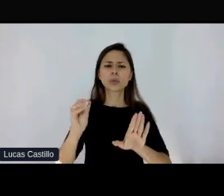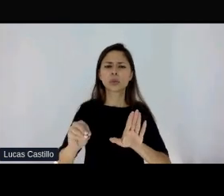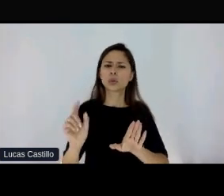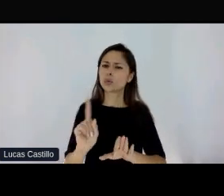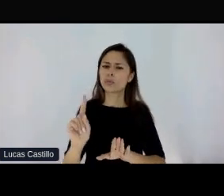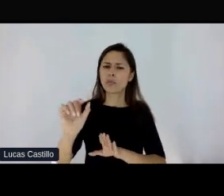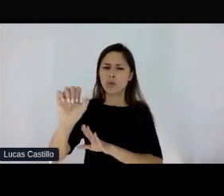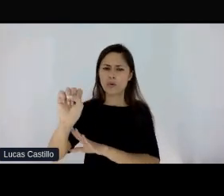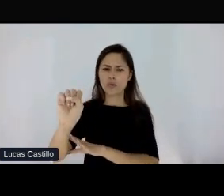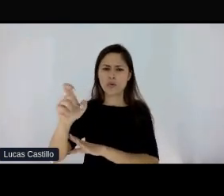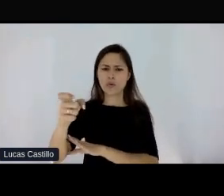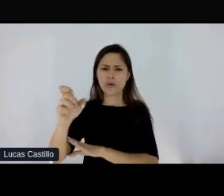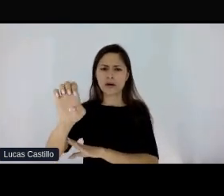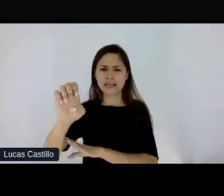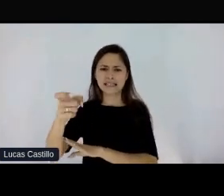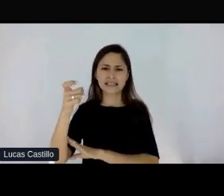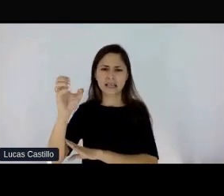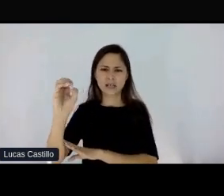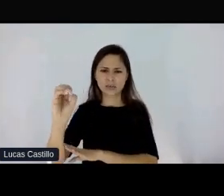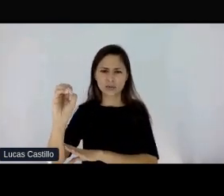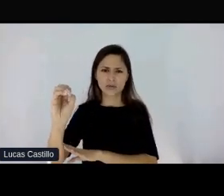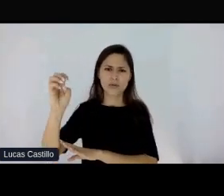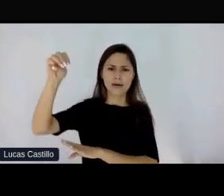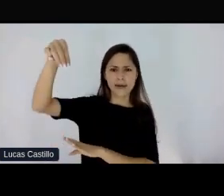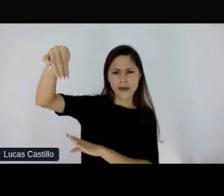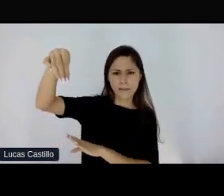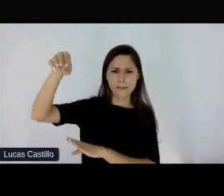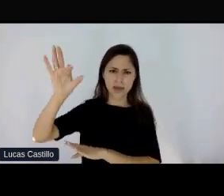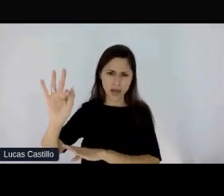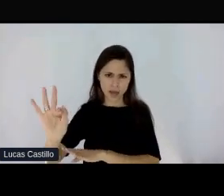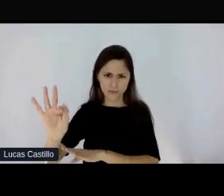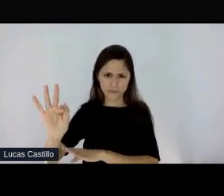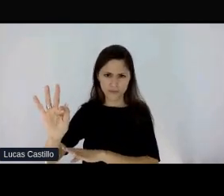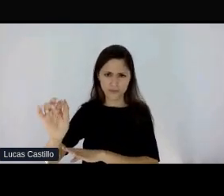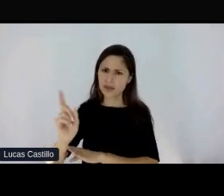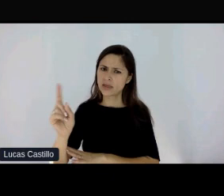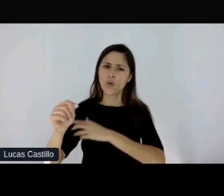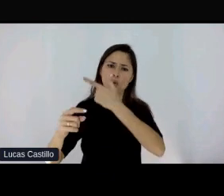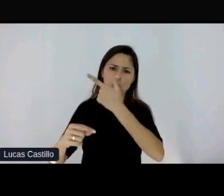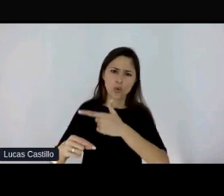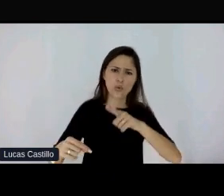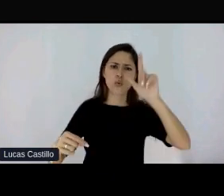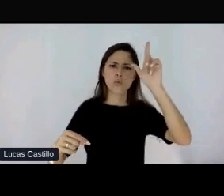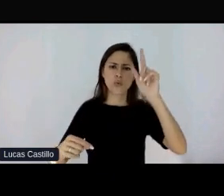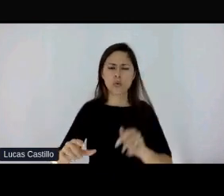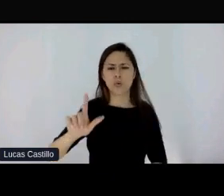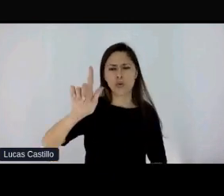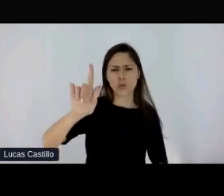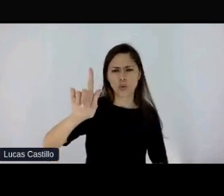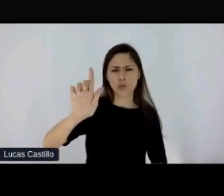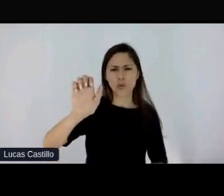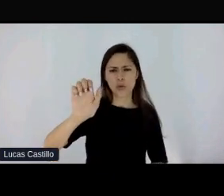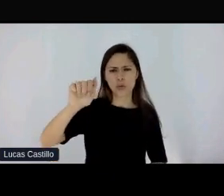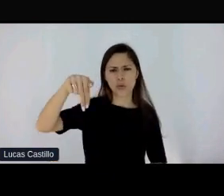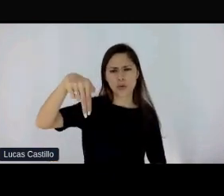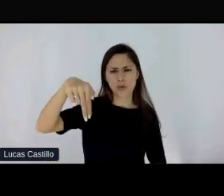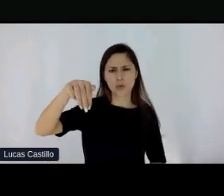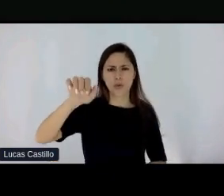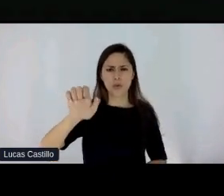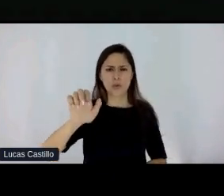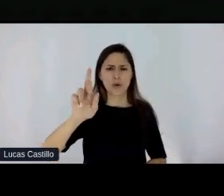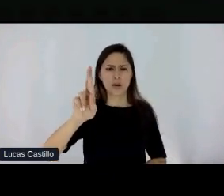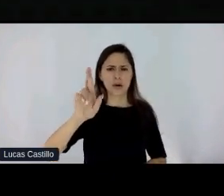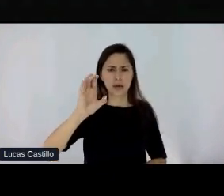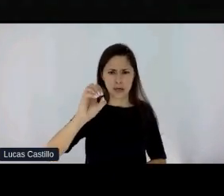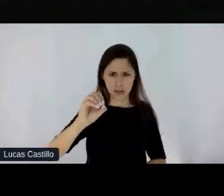só relembrando, sexo não é gênero e sexo não tem nada a ver com orientação